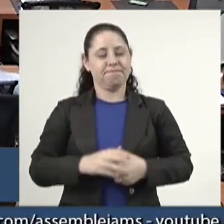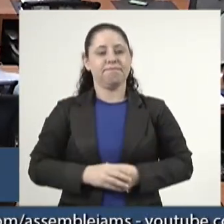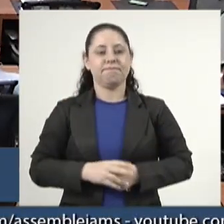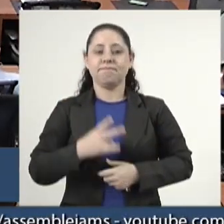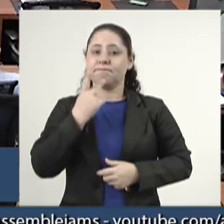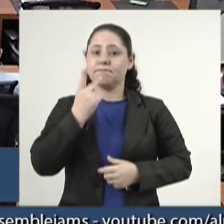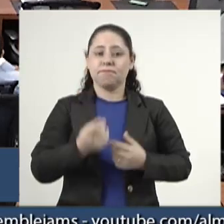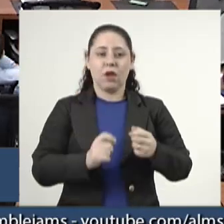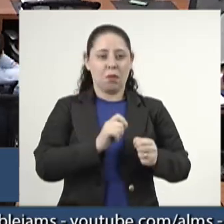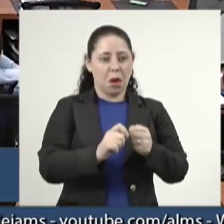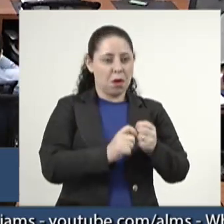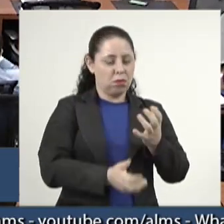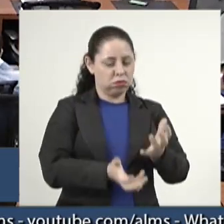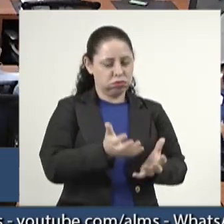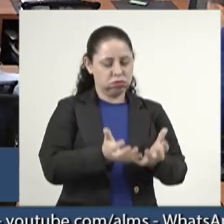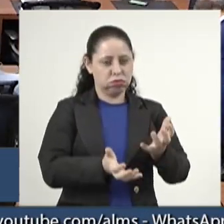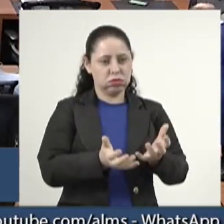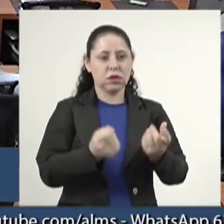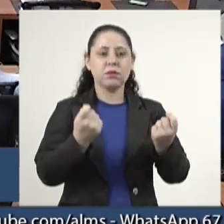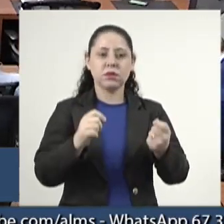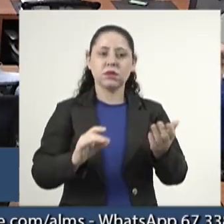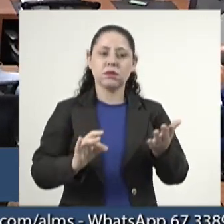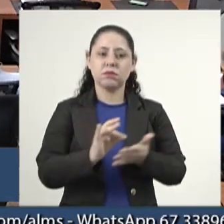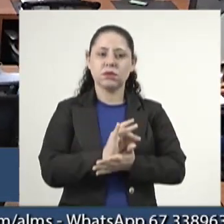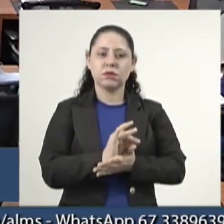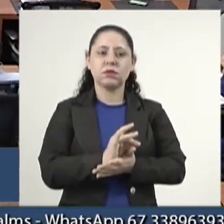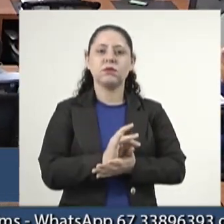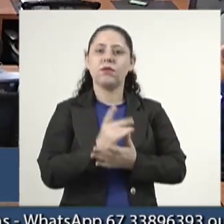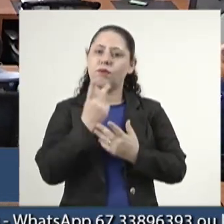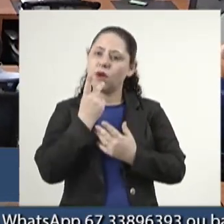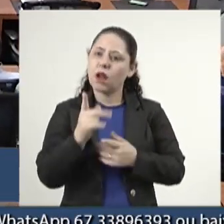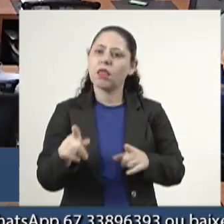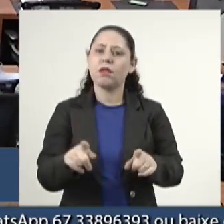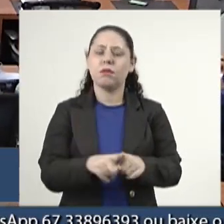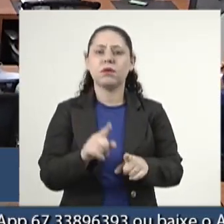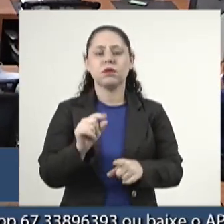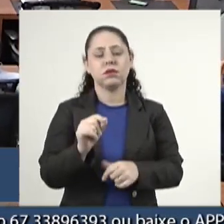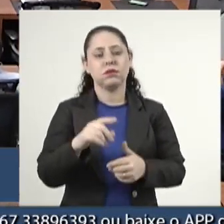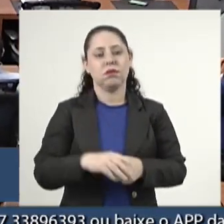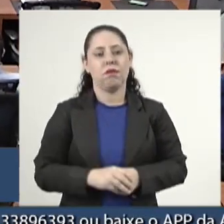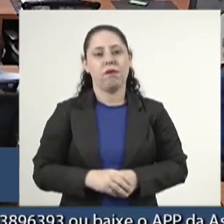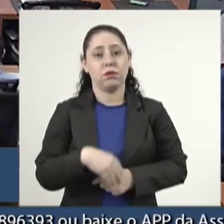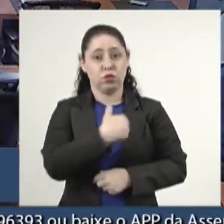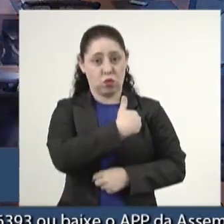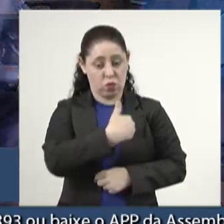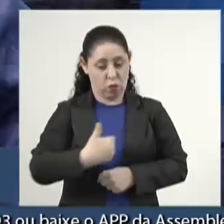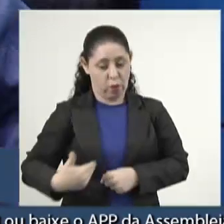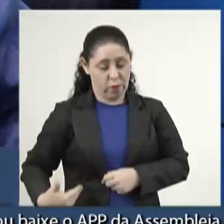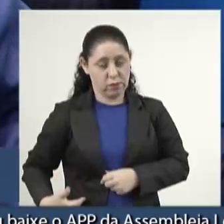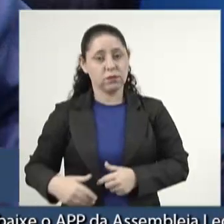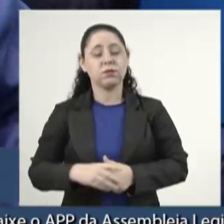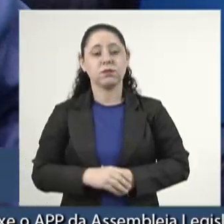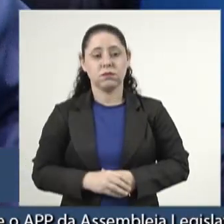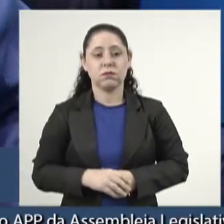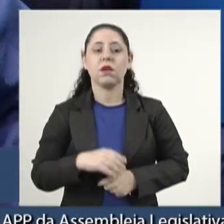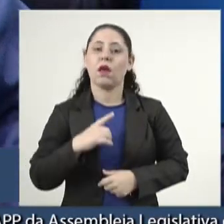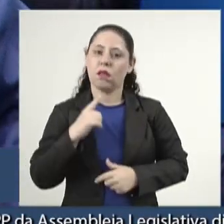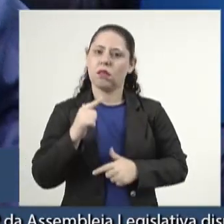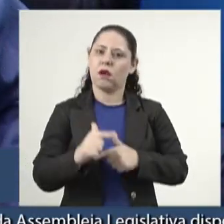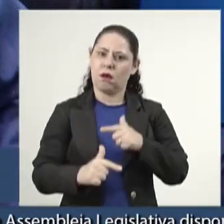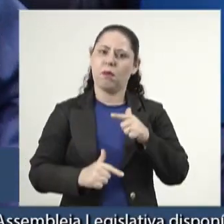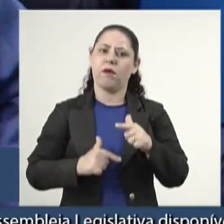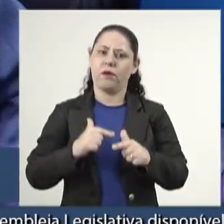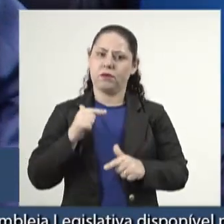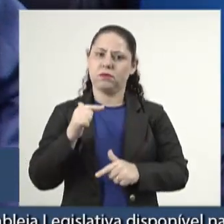falou das queimadas, e a gente tem que registrar também que a parte governamental ela tem trabalhado.